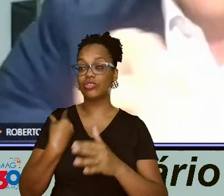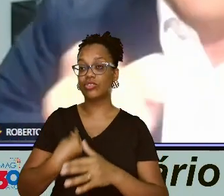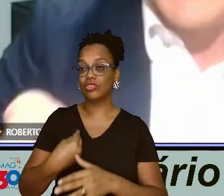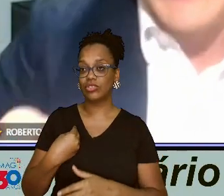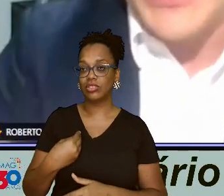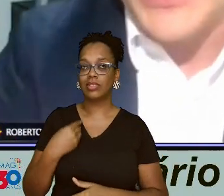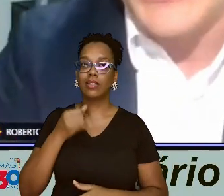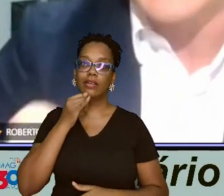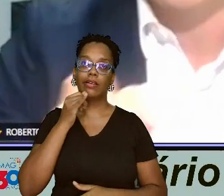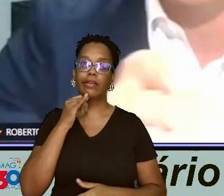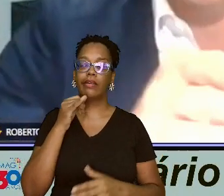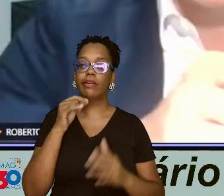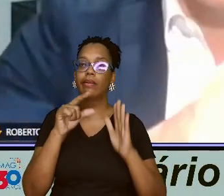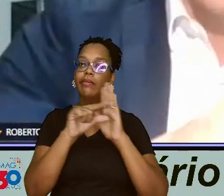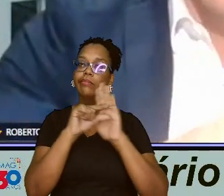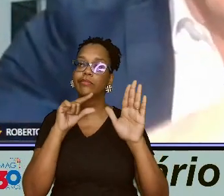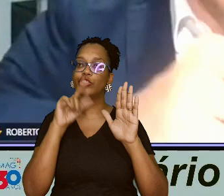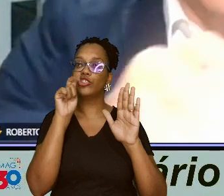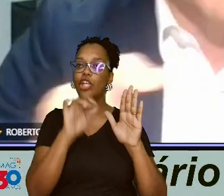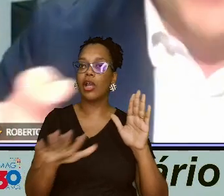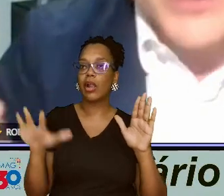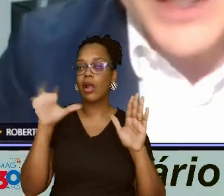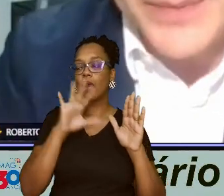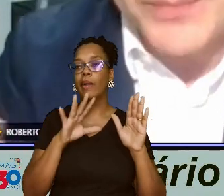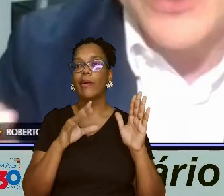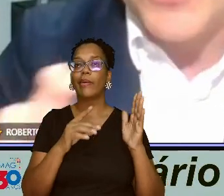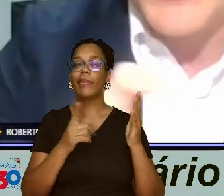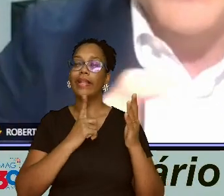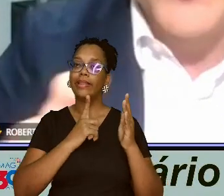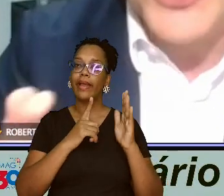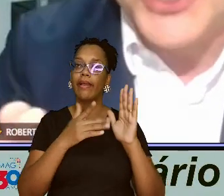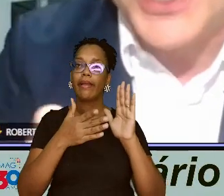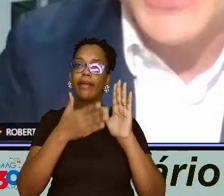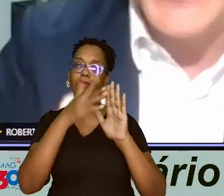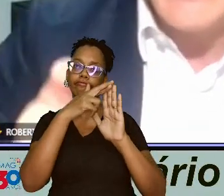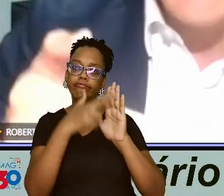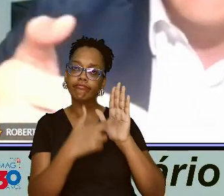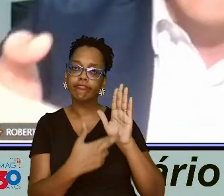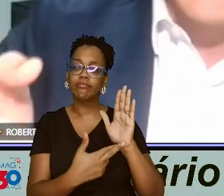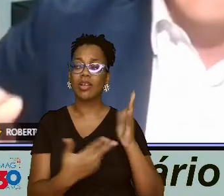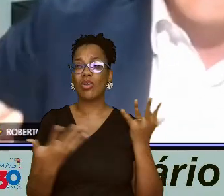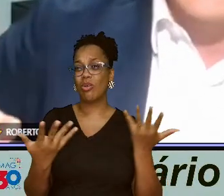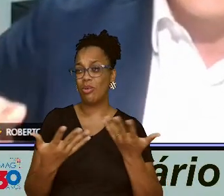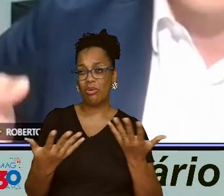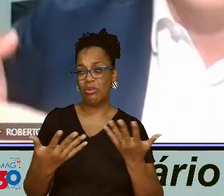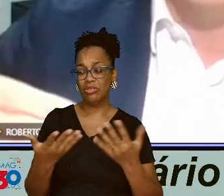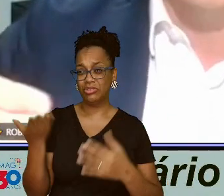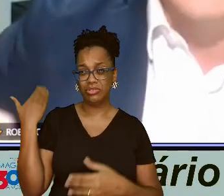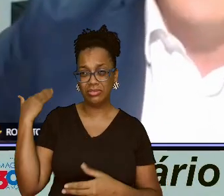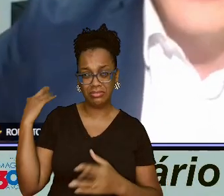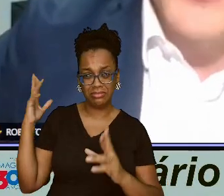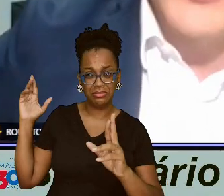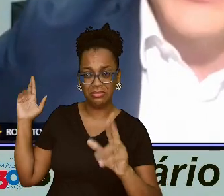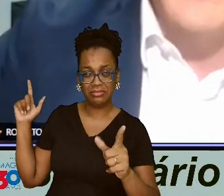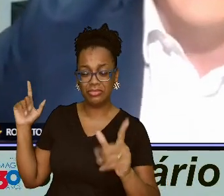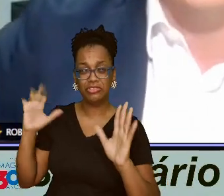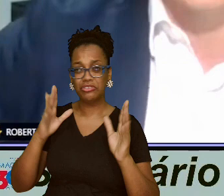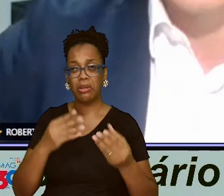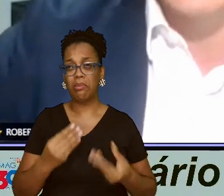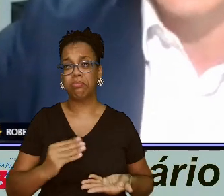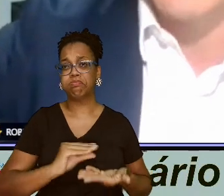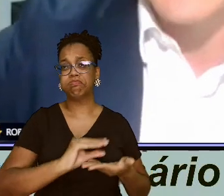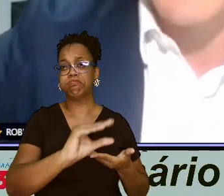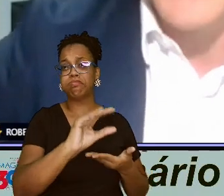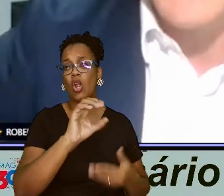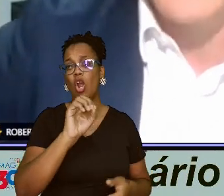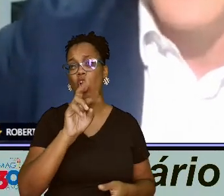de cláusulas gerais, até os princípios, né? Os princípios hoje em dia já são recebidos pelo ordenamento